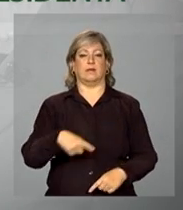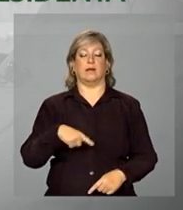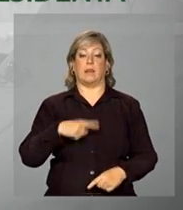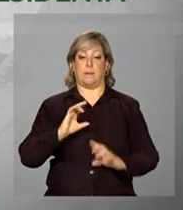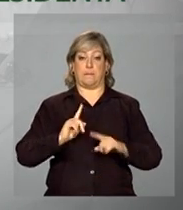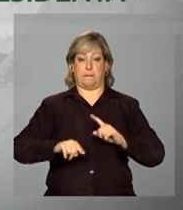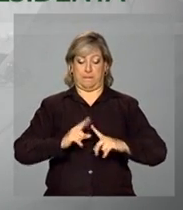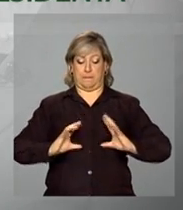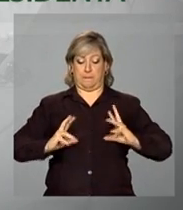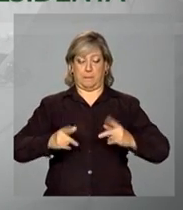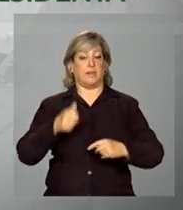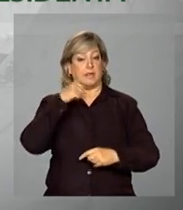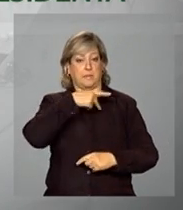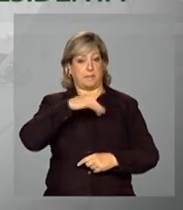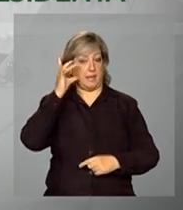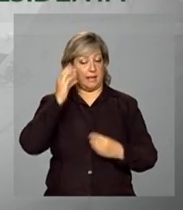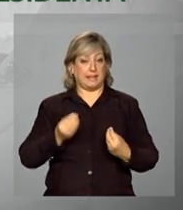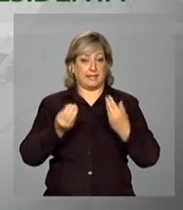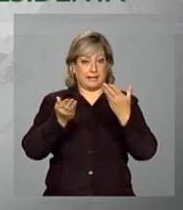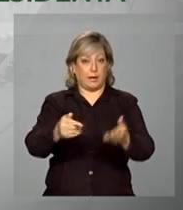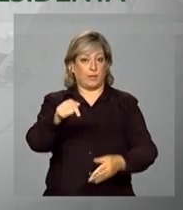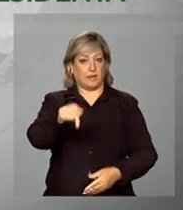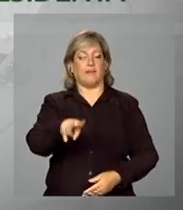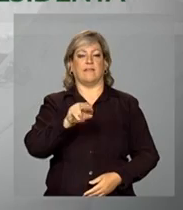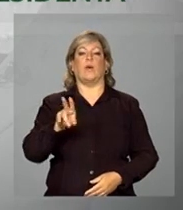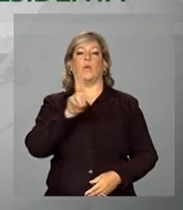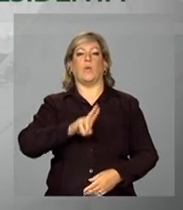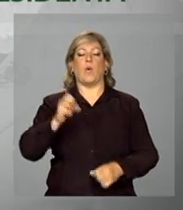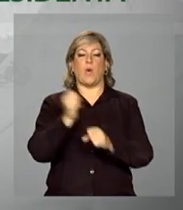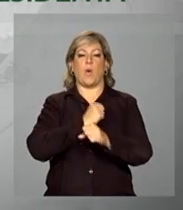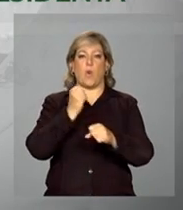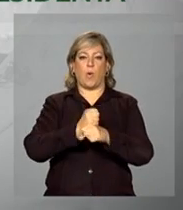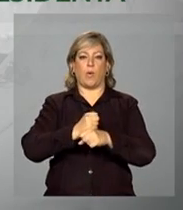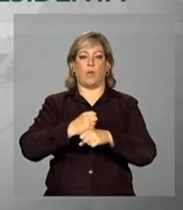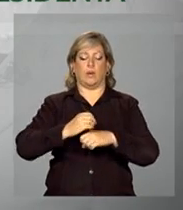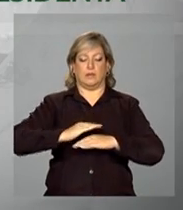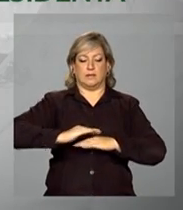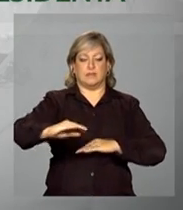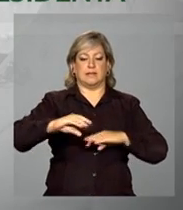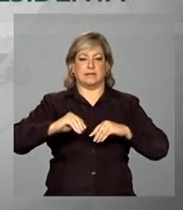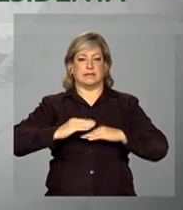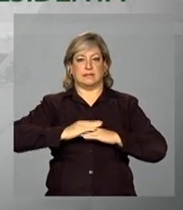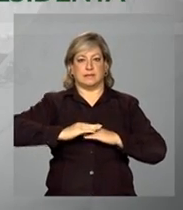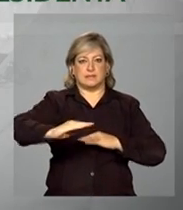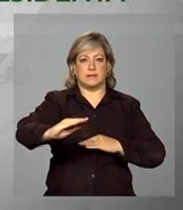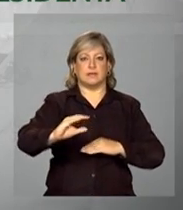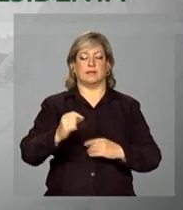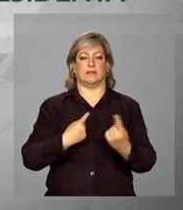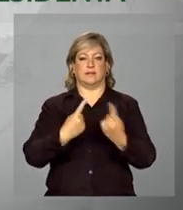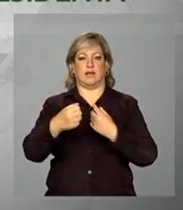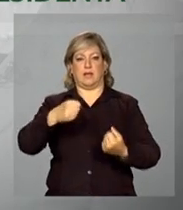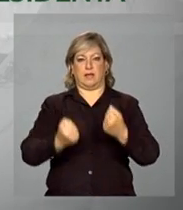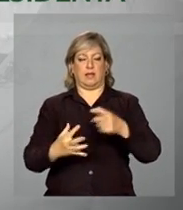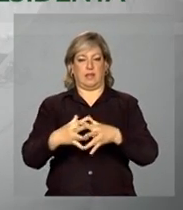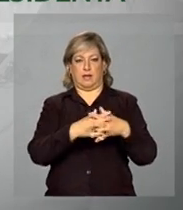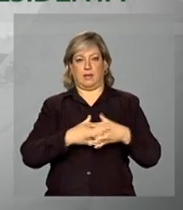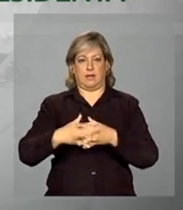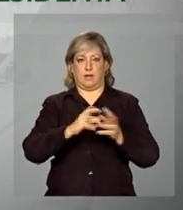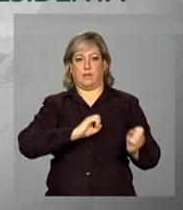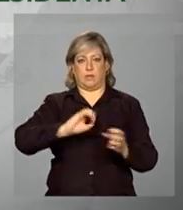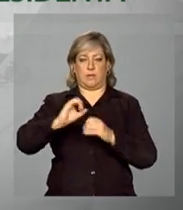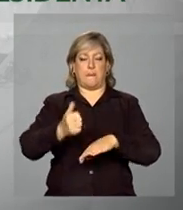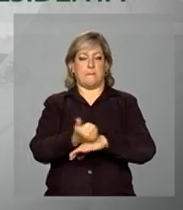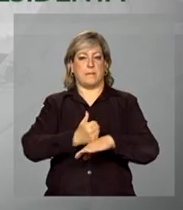máquinas entregues pela presidenta Dilma Rousseff vão ser usadas na construção e reestruturação de estradas vicinais